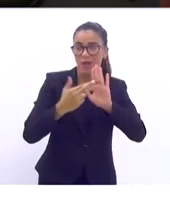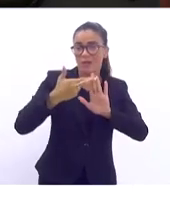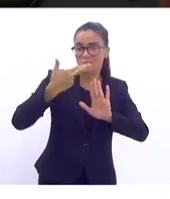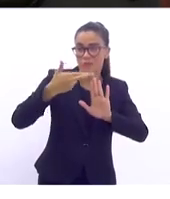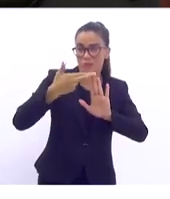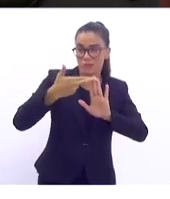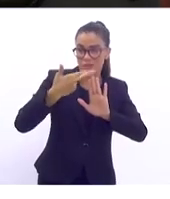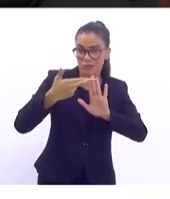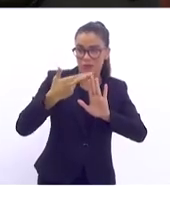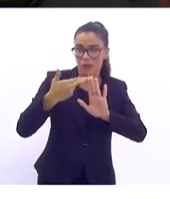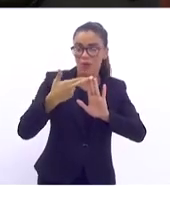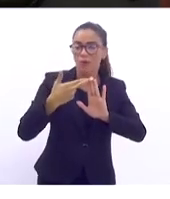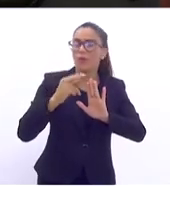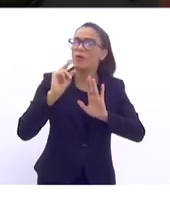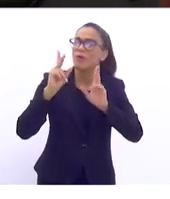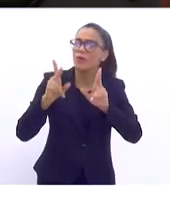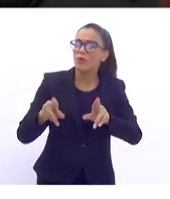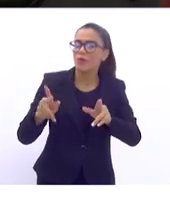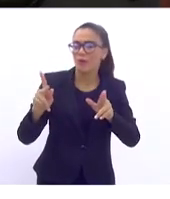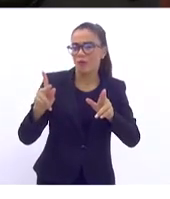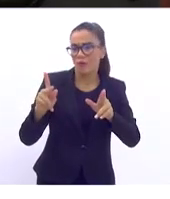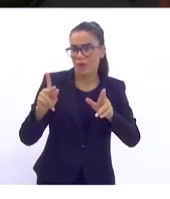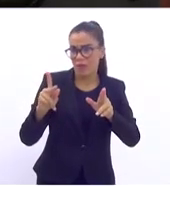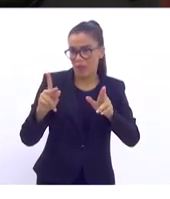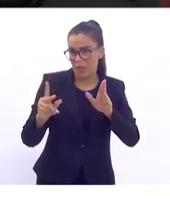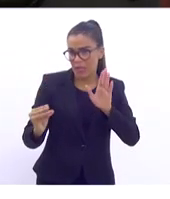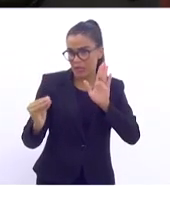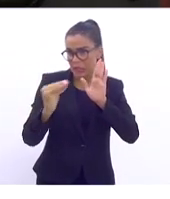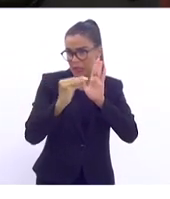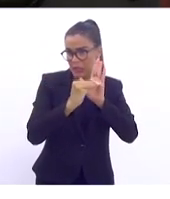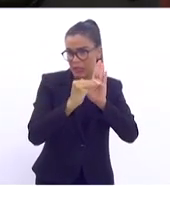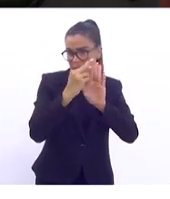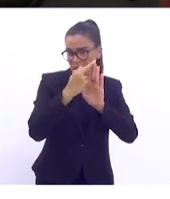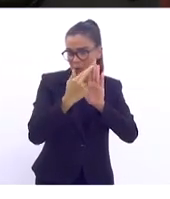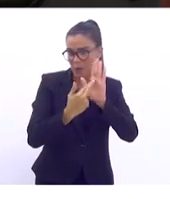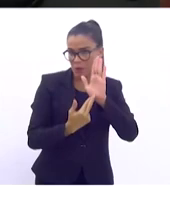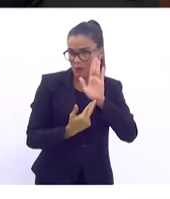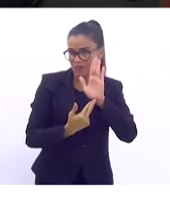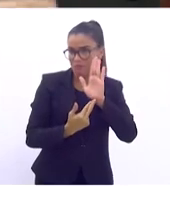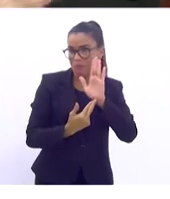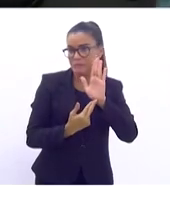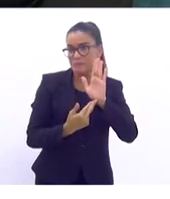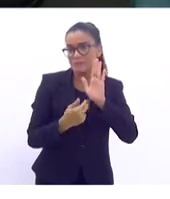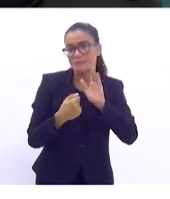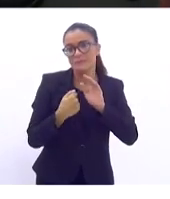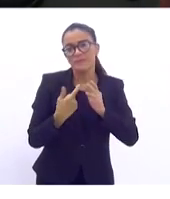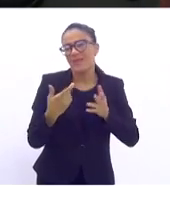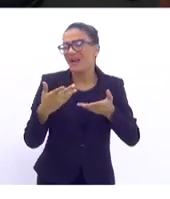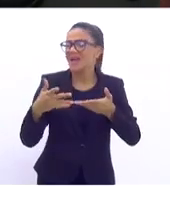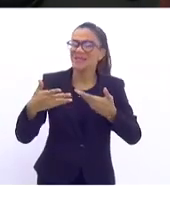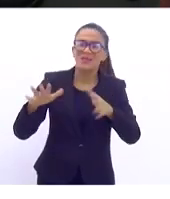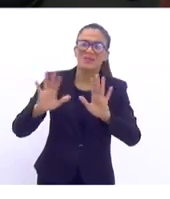como aconteceu integral rendimento tem que ter a regra o regramento de artigos